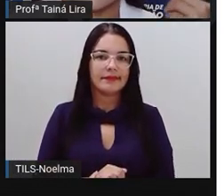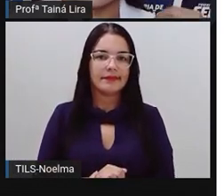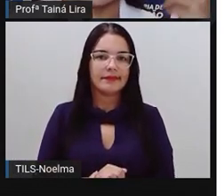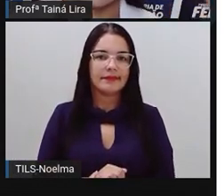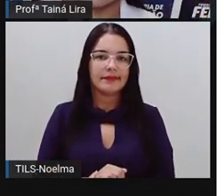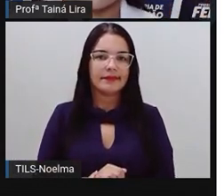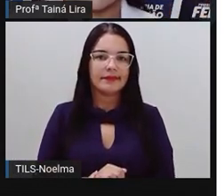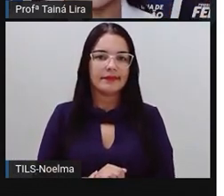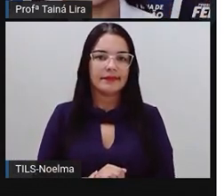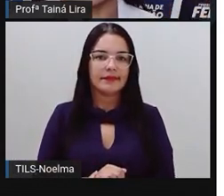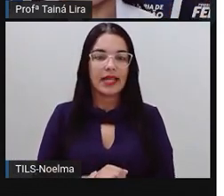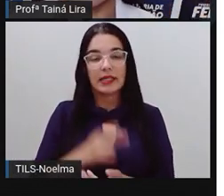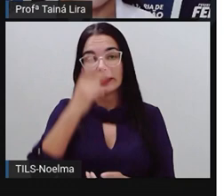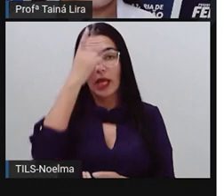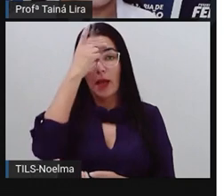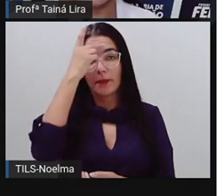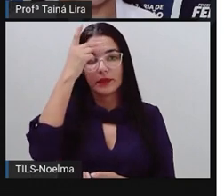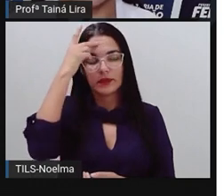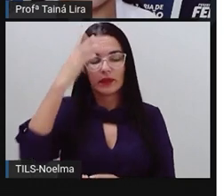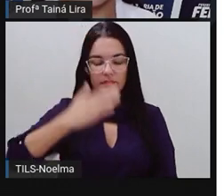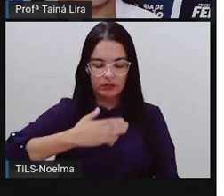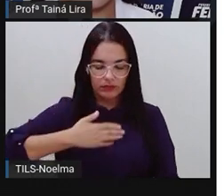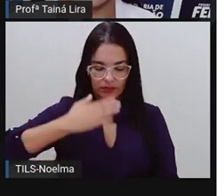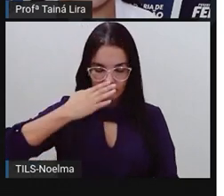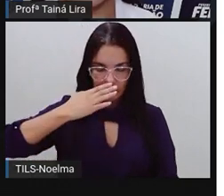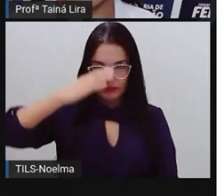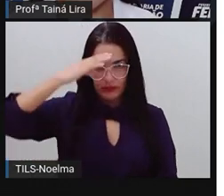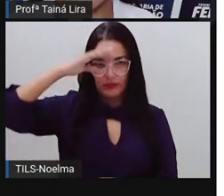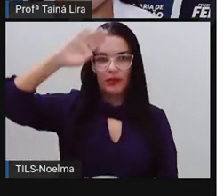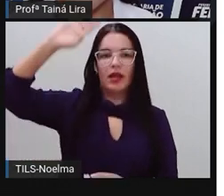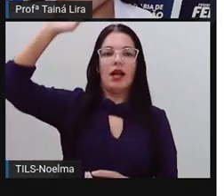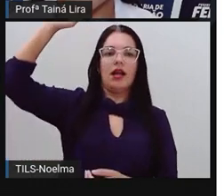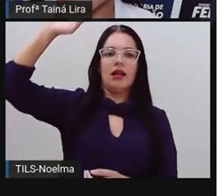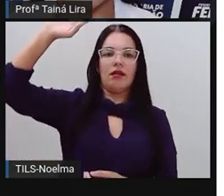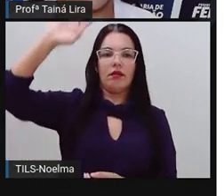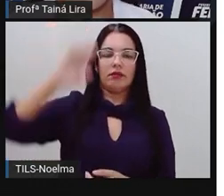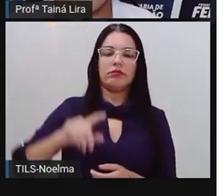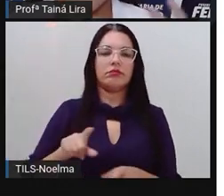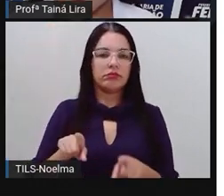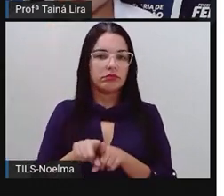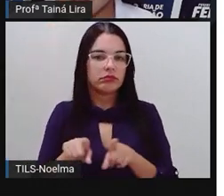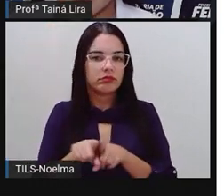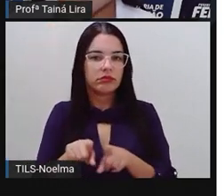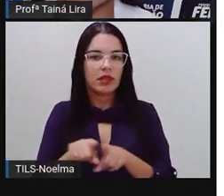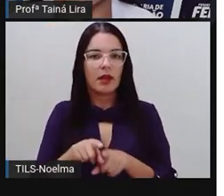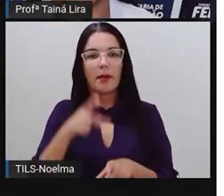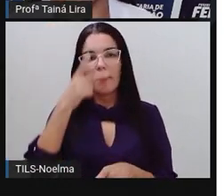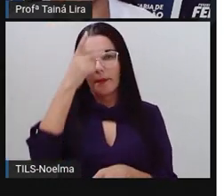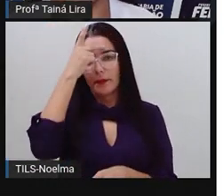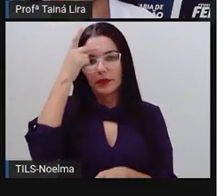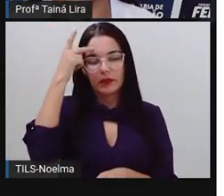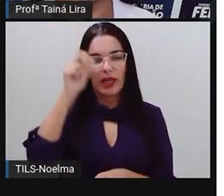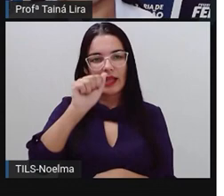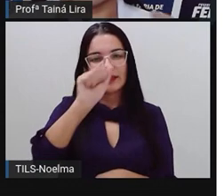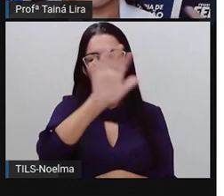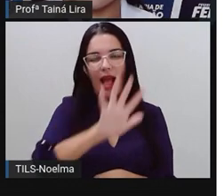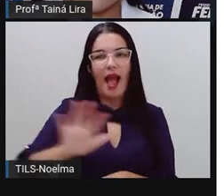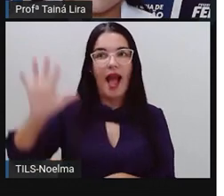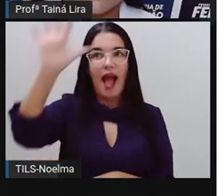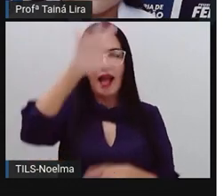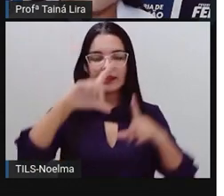vieram aí sauditas né vieram aí pessoas do Oriente Médio era pessoas da Ásia como